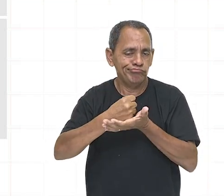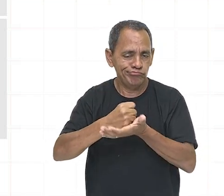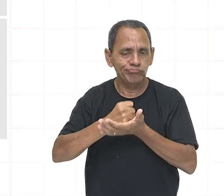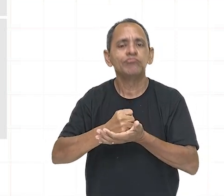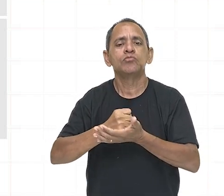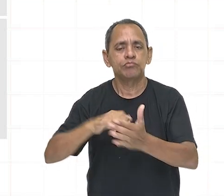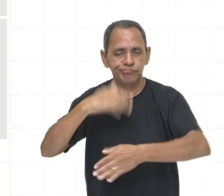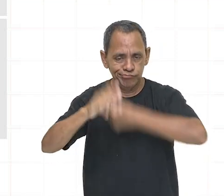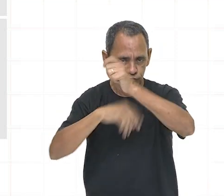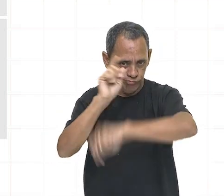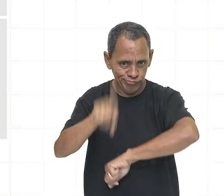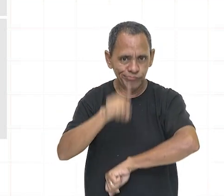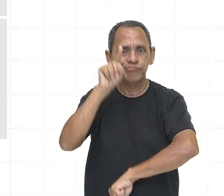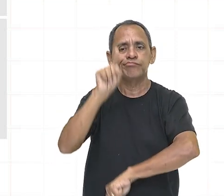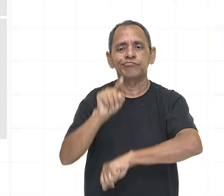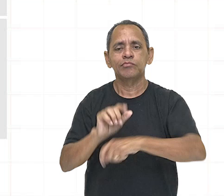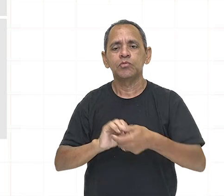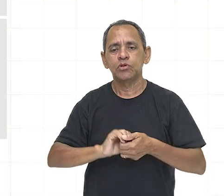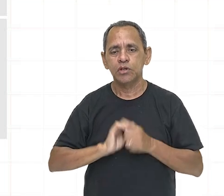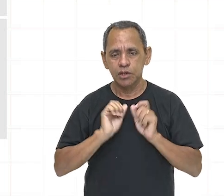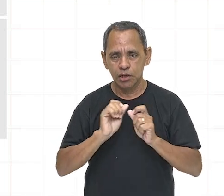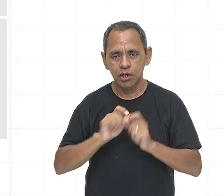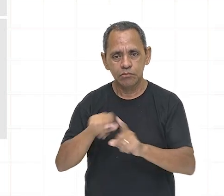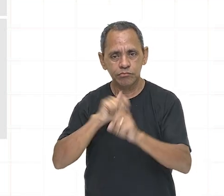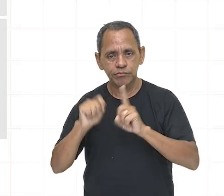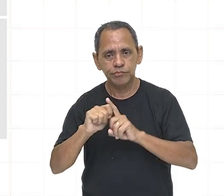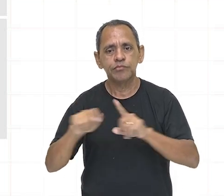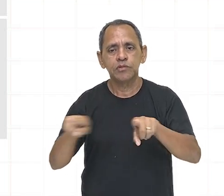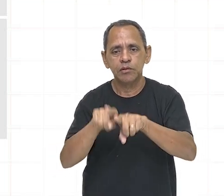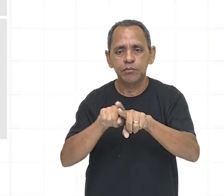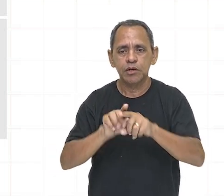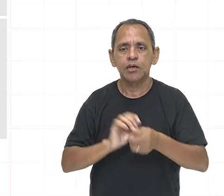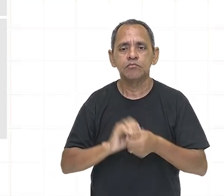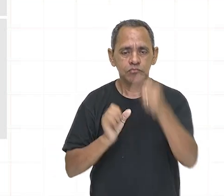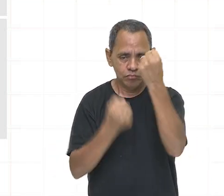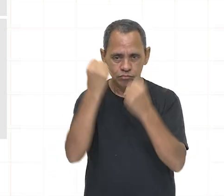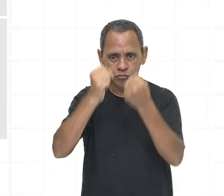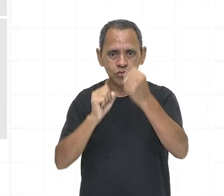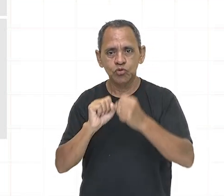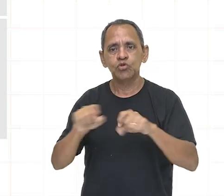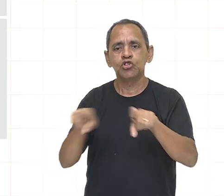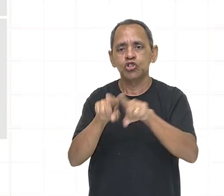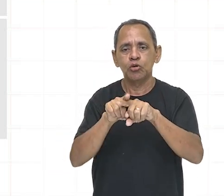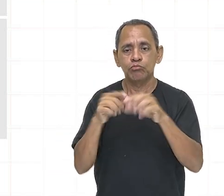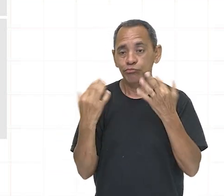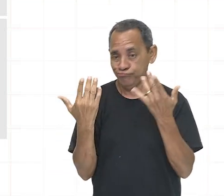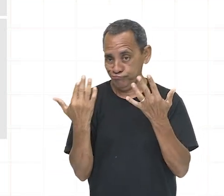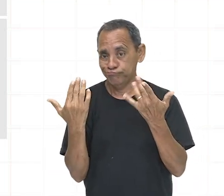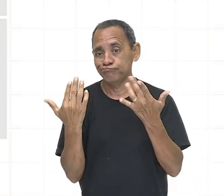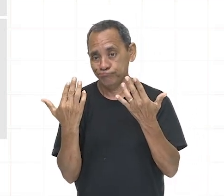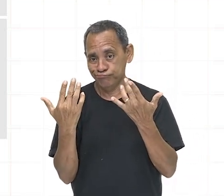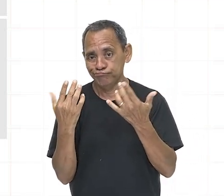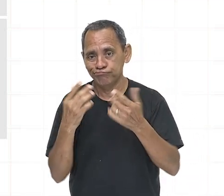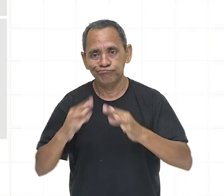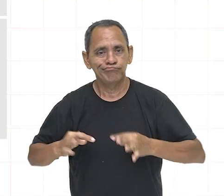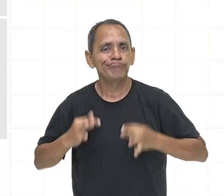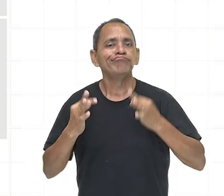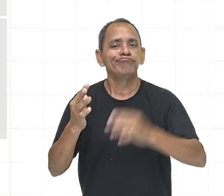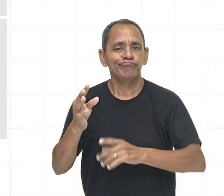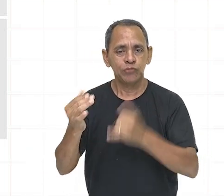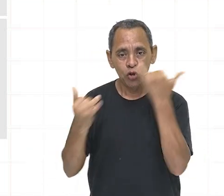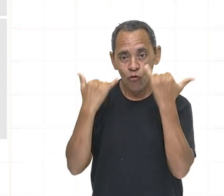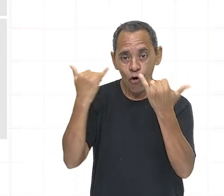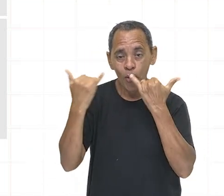desses países, tá? Além da indústria e da manufatura, né, a tecnologia e de informação